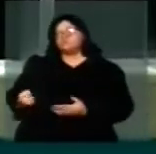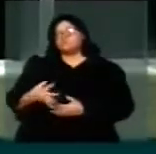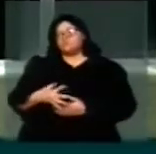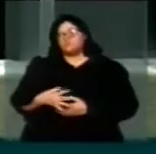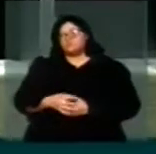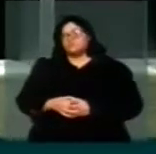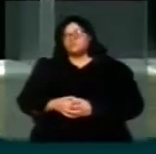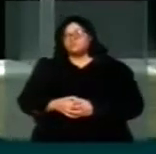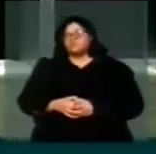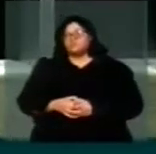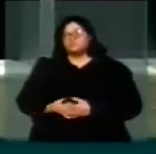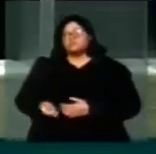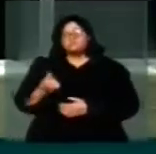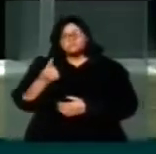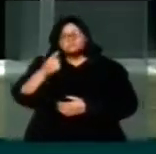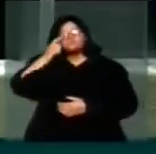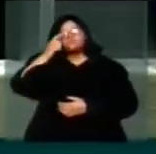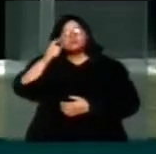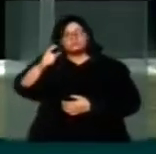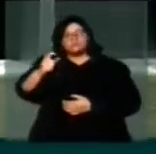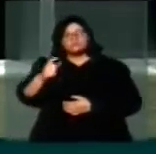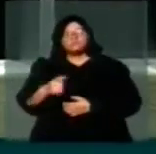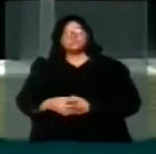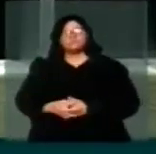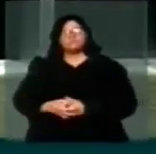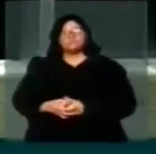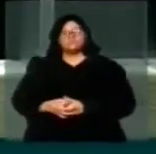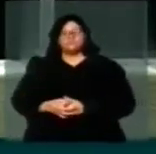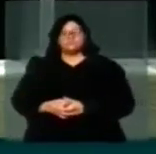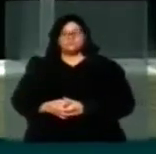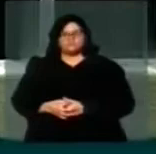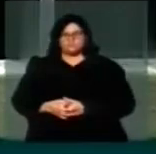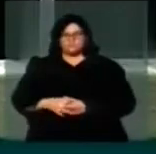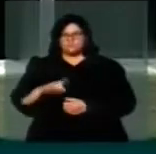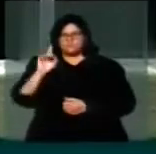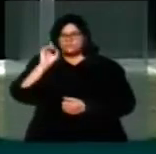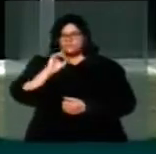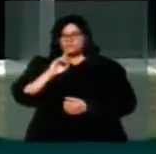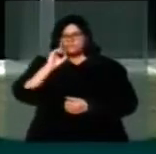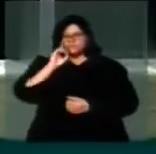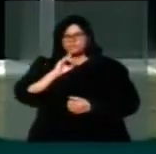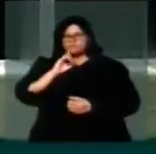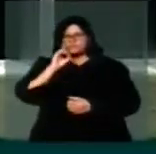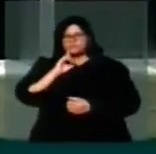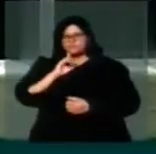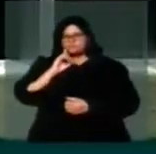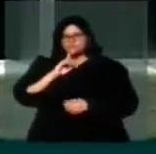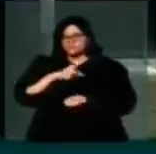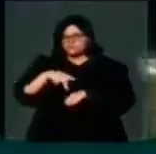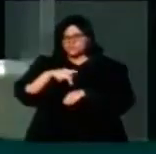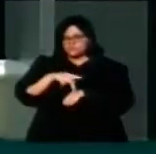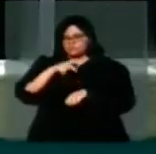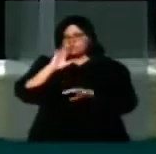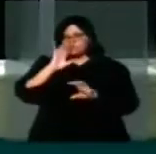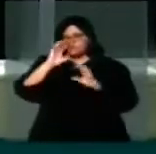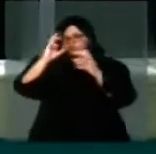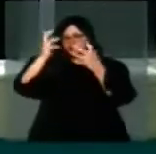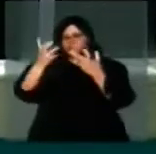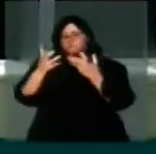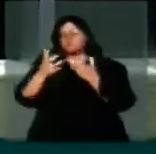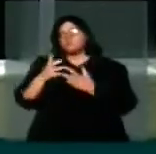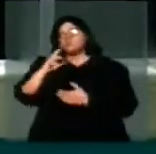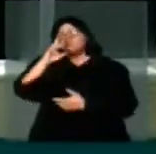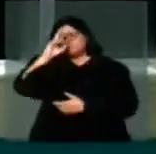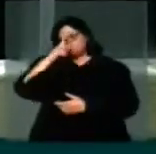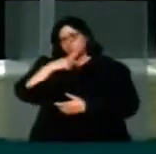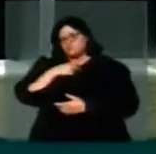fato auspicioso aconteceu. Os Estados Unidos resolveram, na